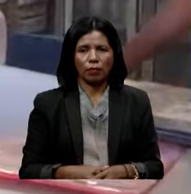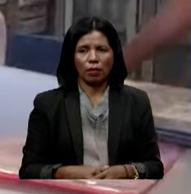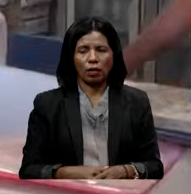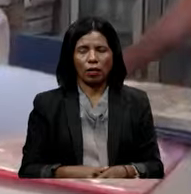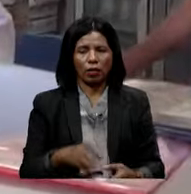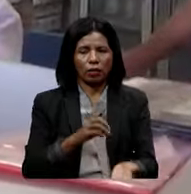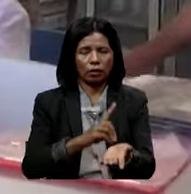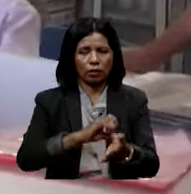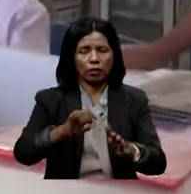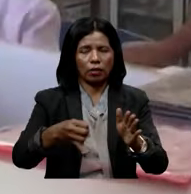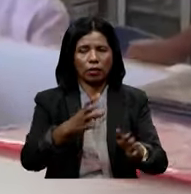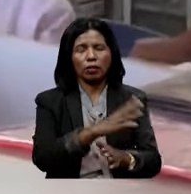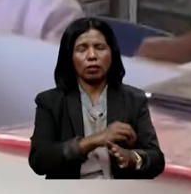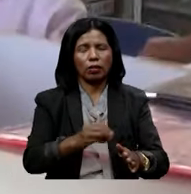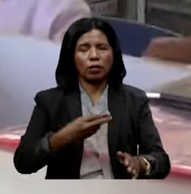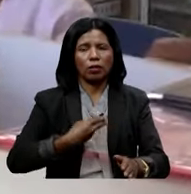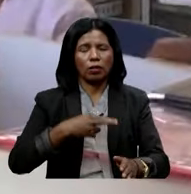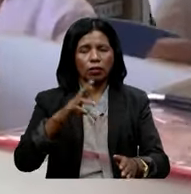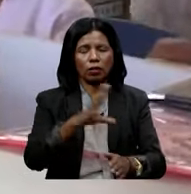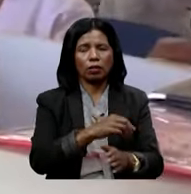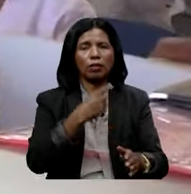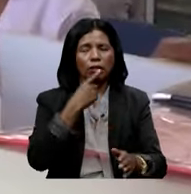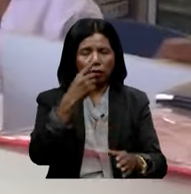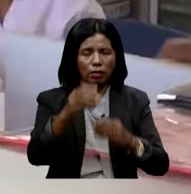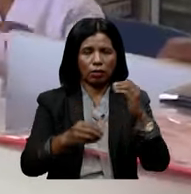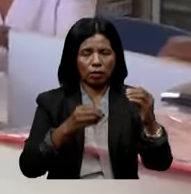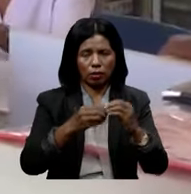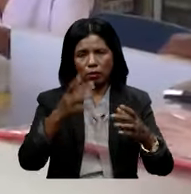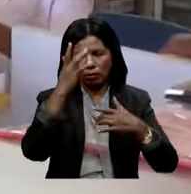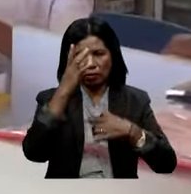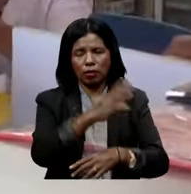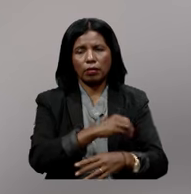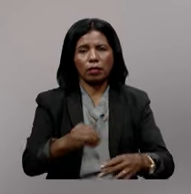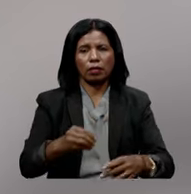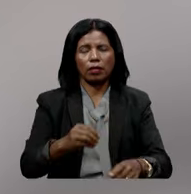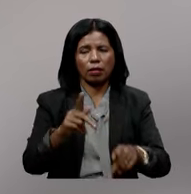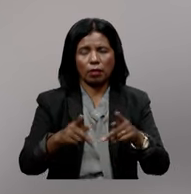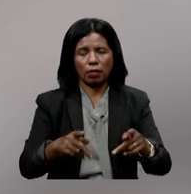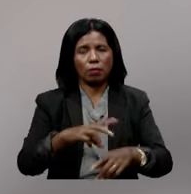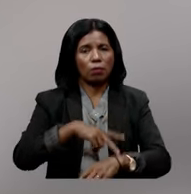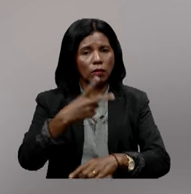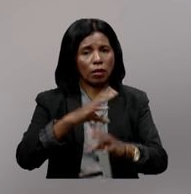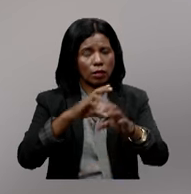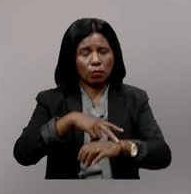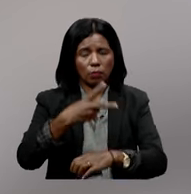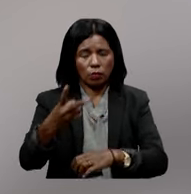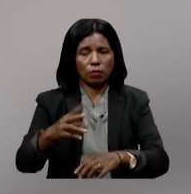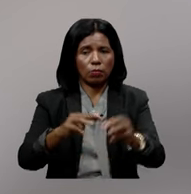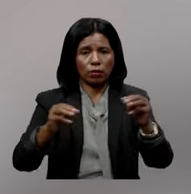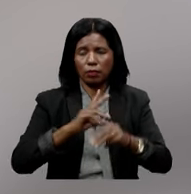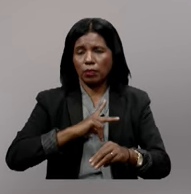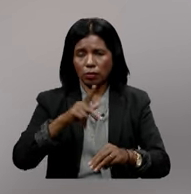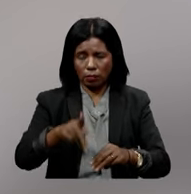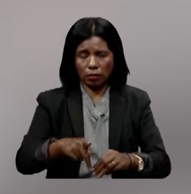Médico geral e a sala emergência Orex Baucau, Juvito dos Reis, informa que acidente de tráfego nebe acontece e a área Iraúno, Sucucom, município Lautem,